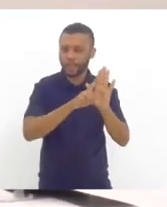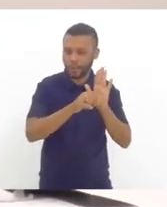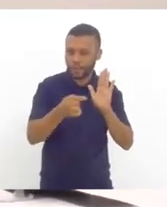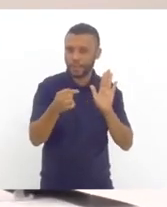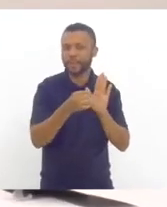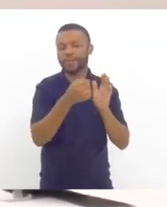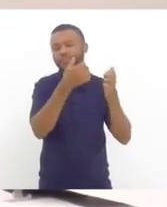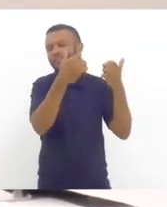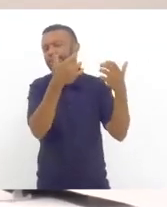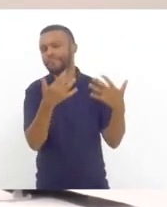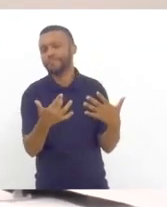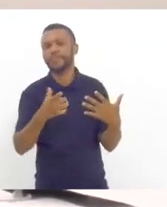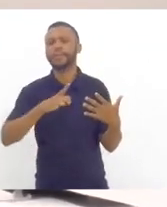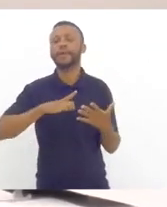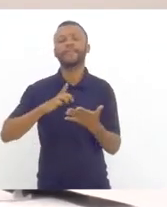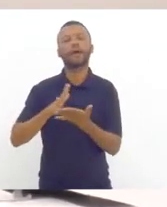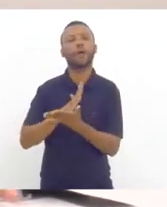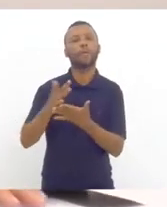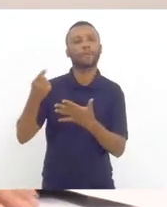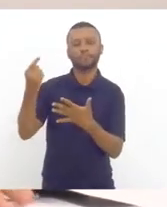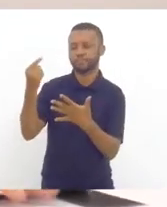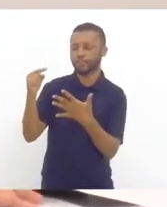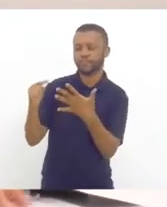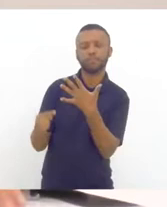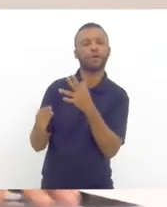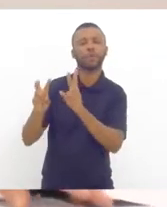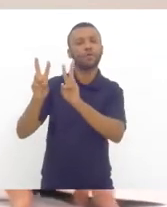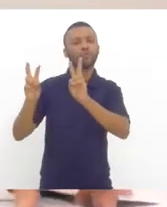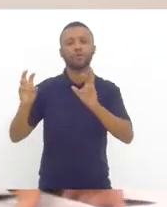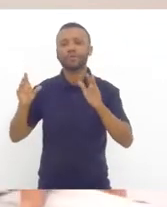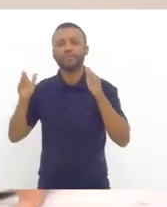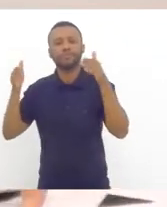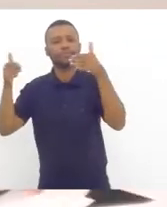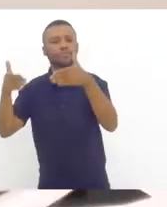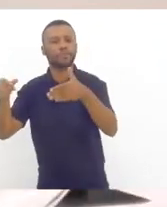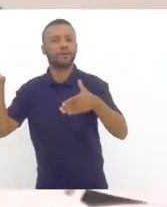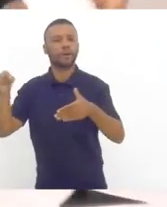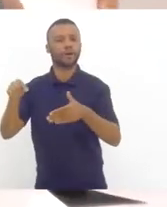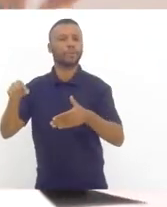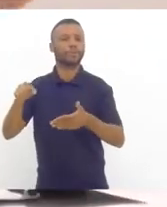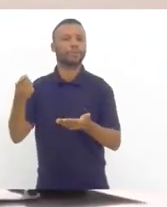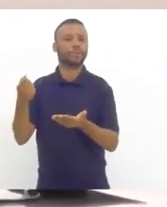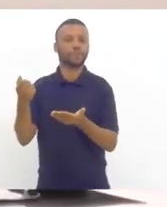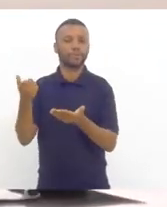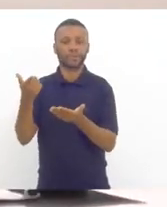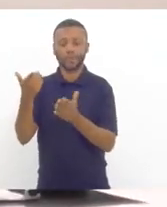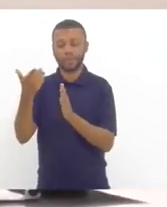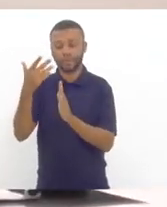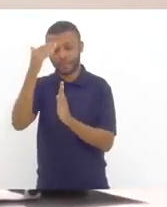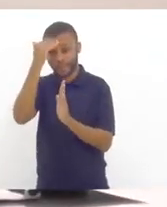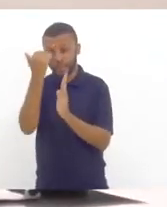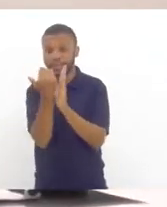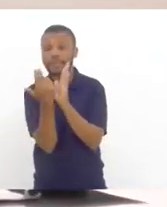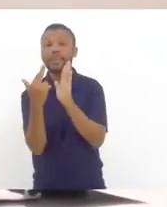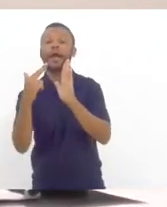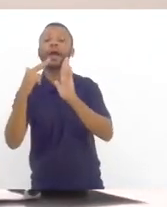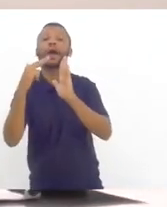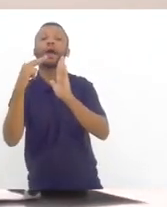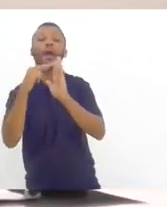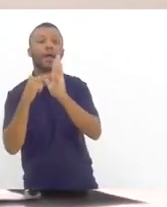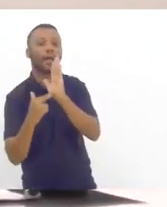algumas questões relativas a esses critérios, né?